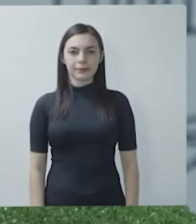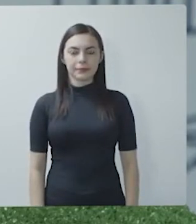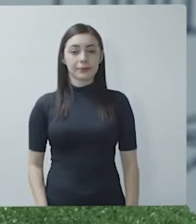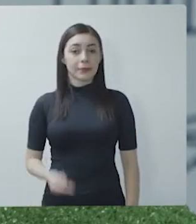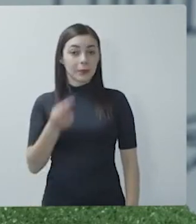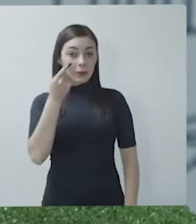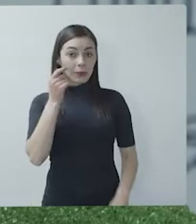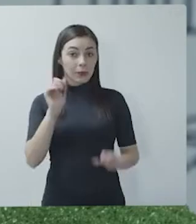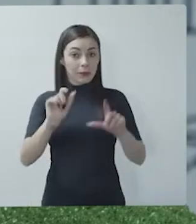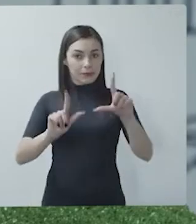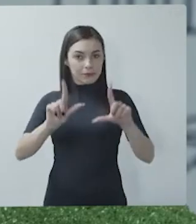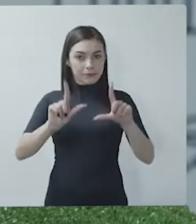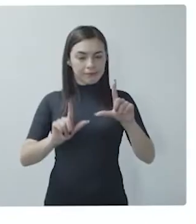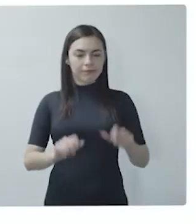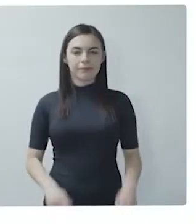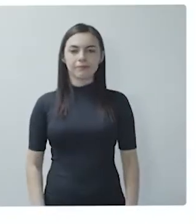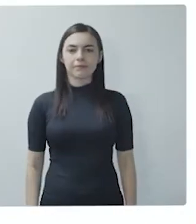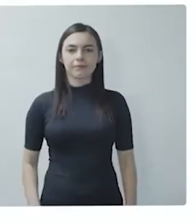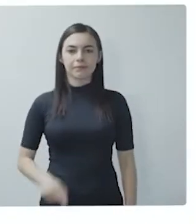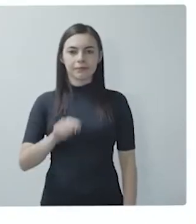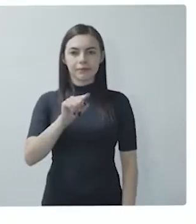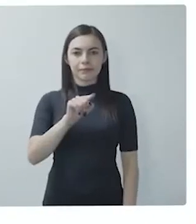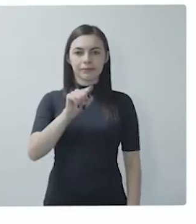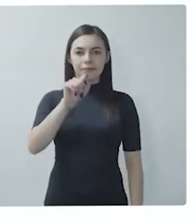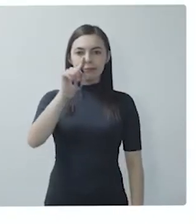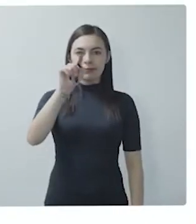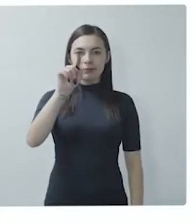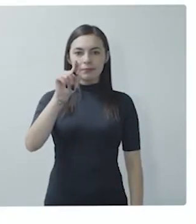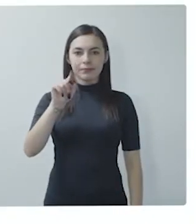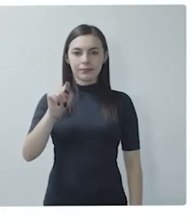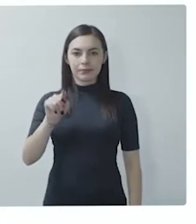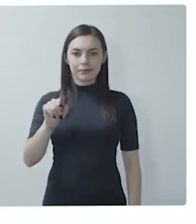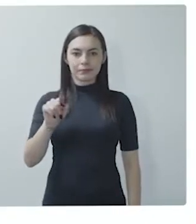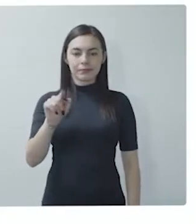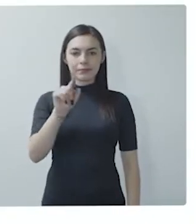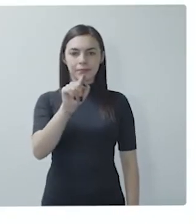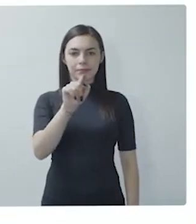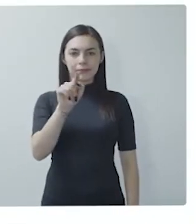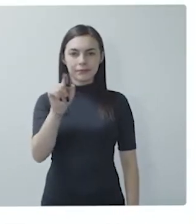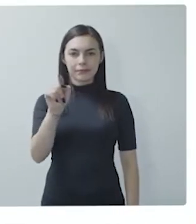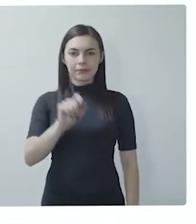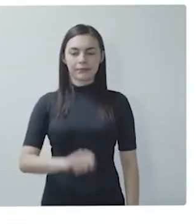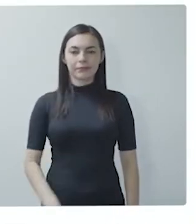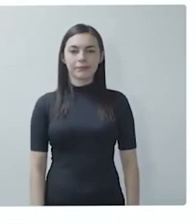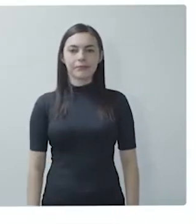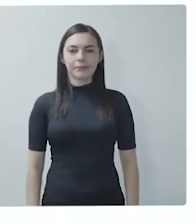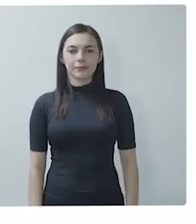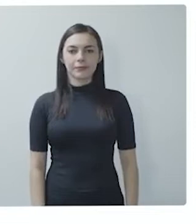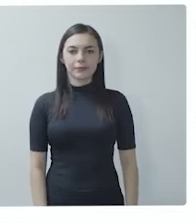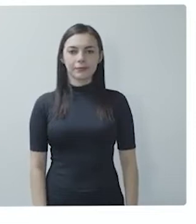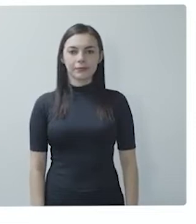Vamos ver lá na tela. Risco para cima, risco para baixo e o risco no meio.